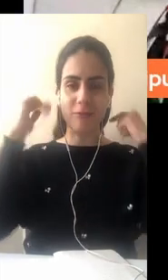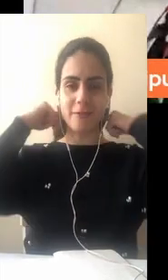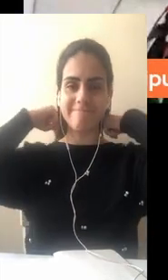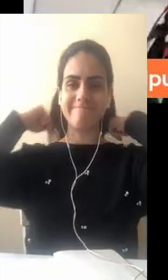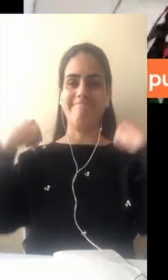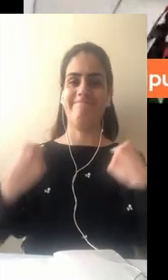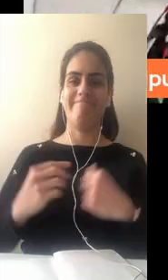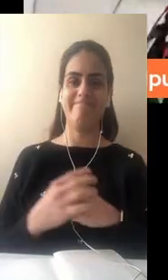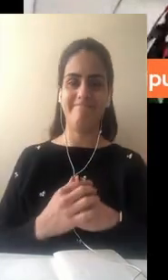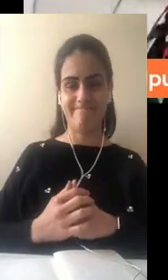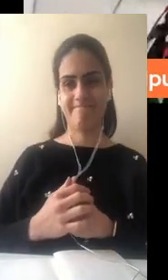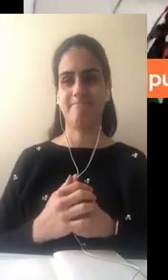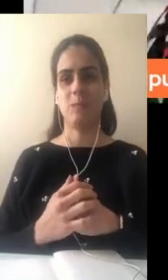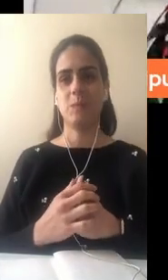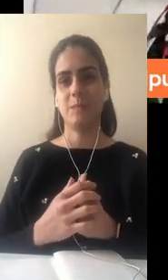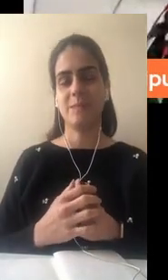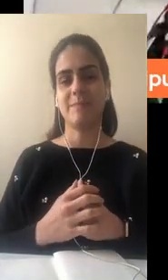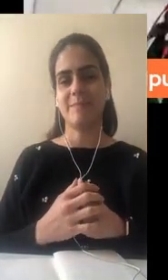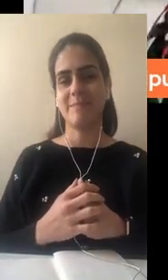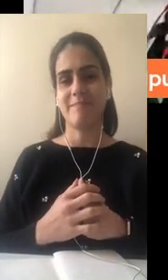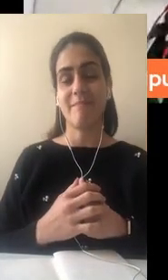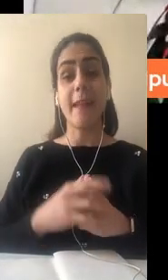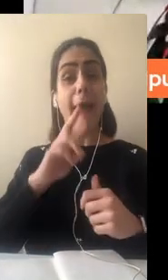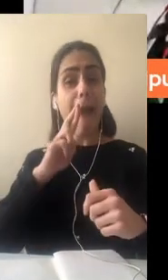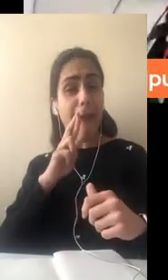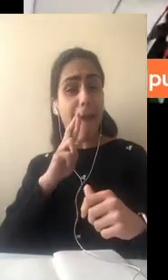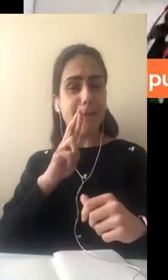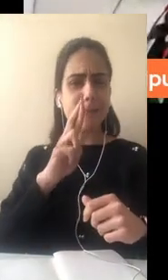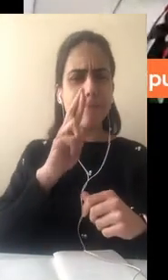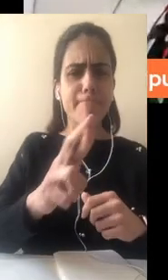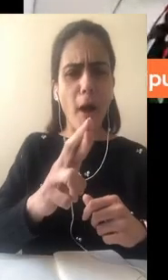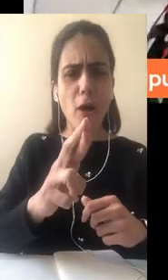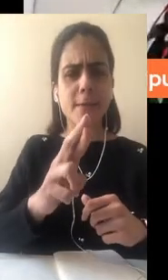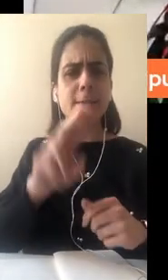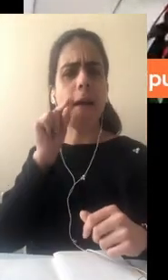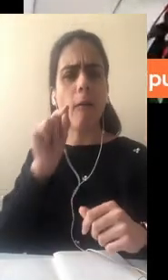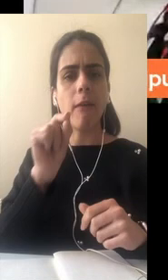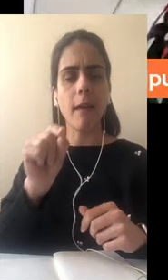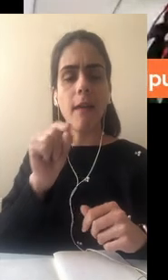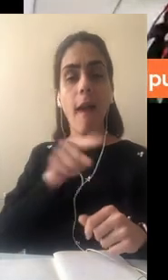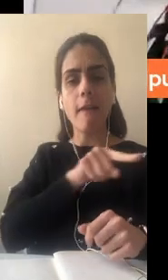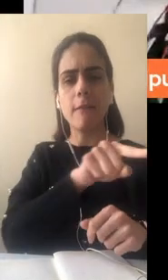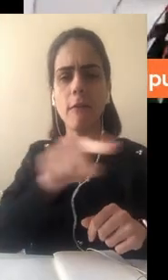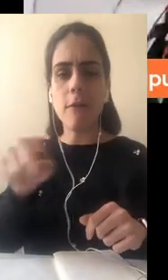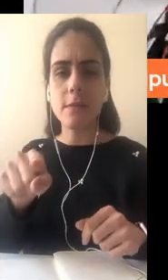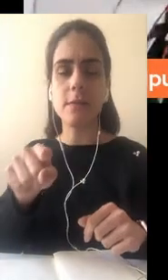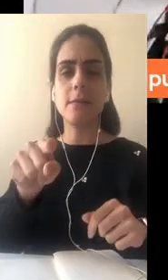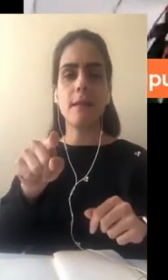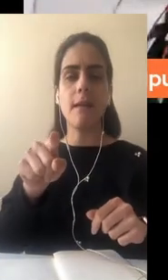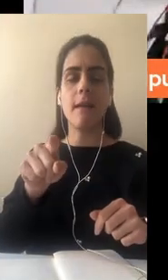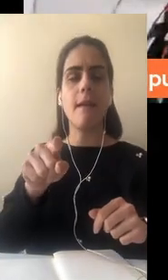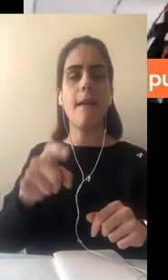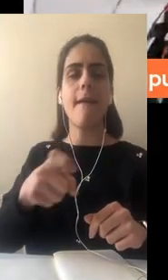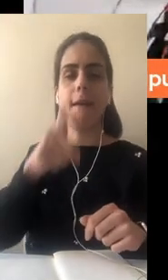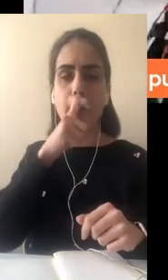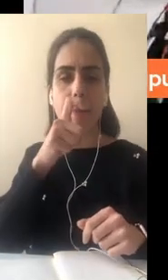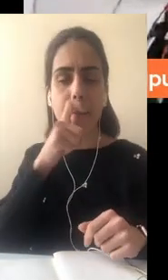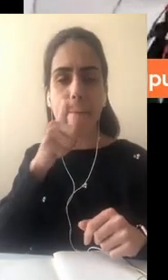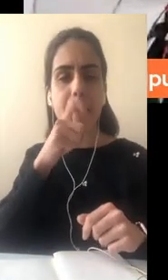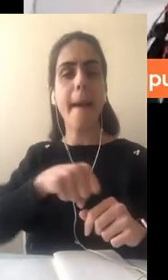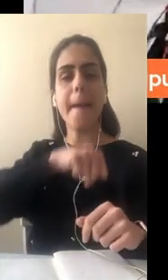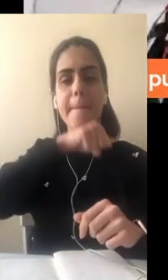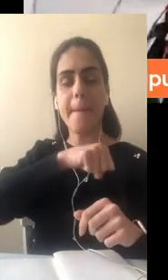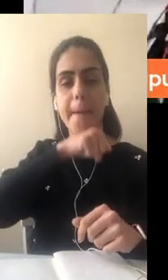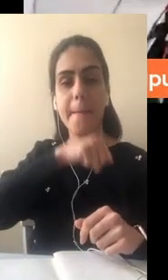eles entendem, eles não entendem, essa é a resposta. Você é o pai, você é a mãe, você é o